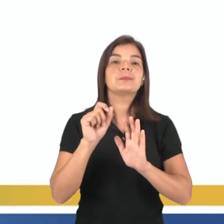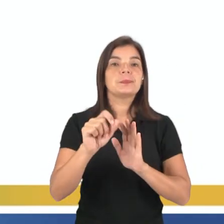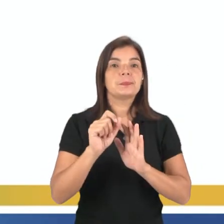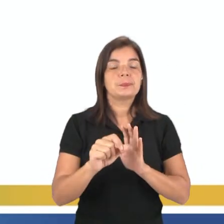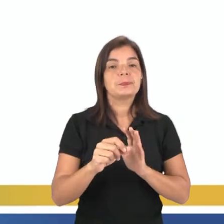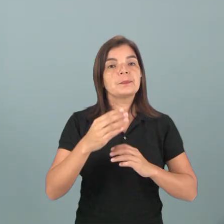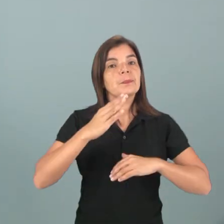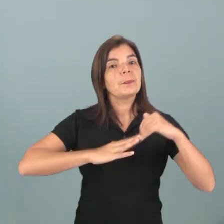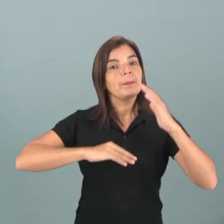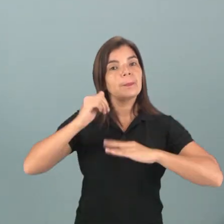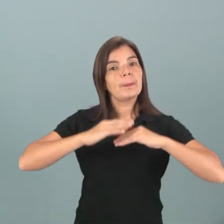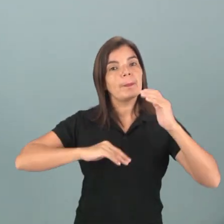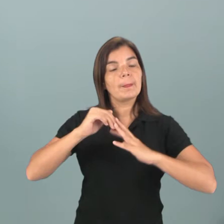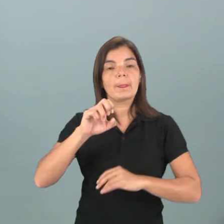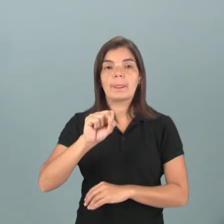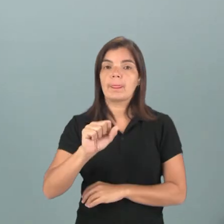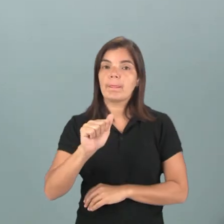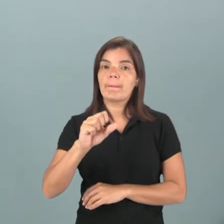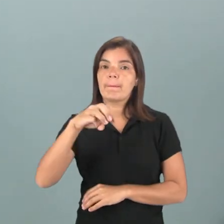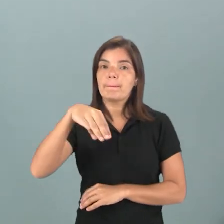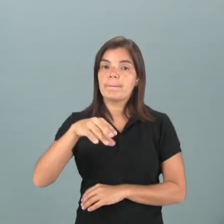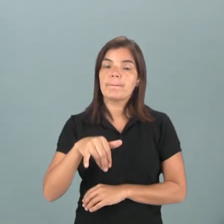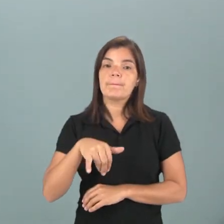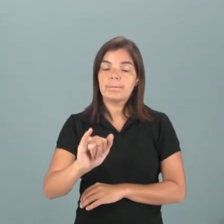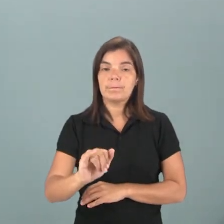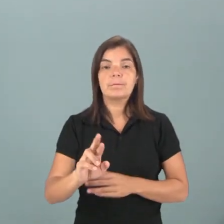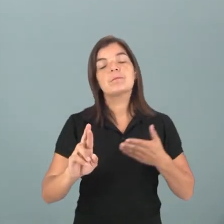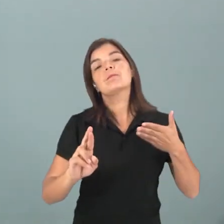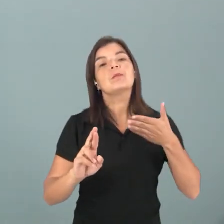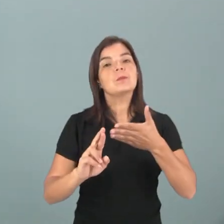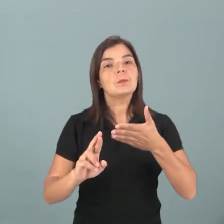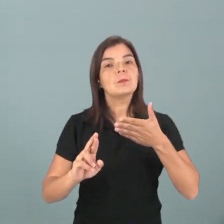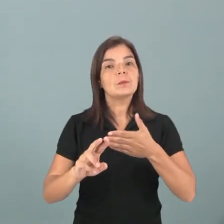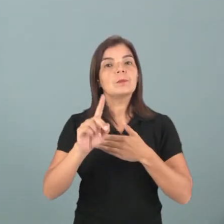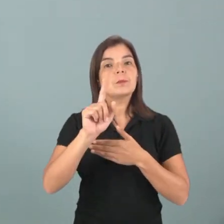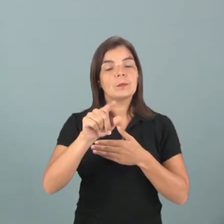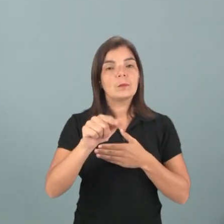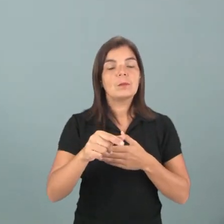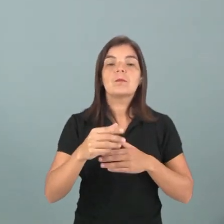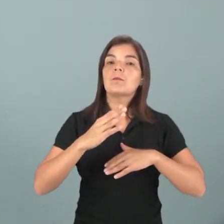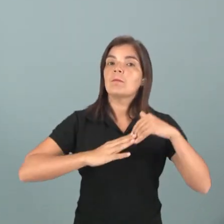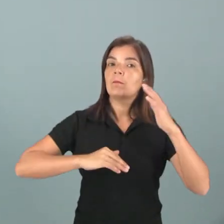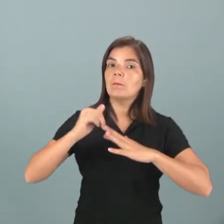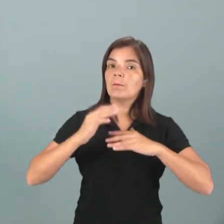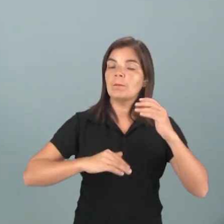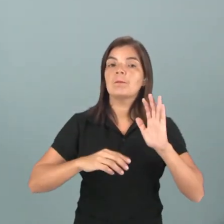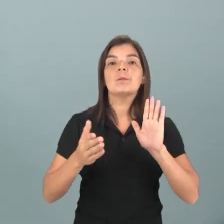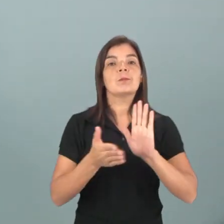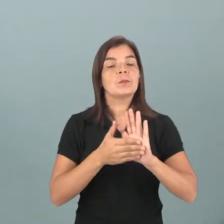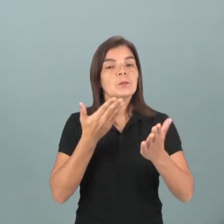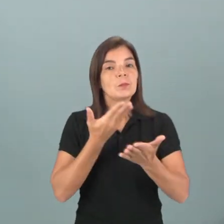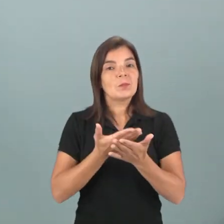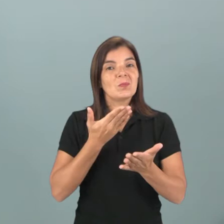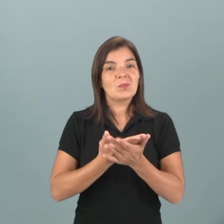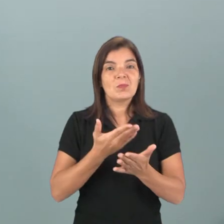esse especialista, Samidana, o título, ele revela isso, que esse especialista, ele promoveu um